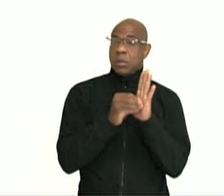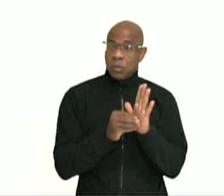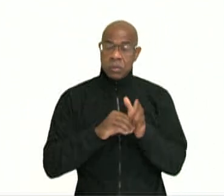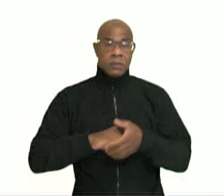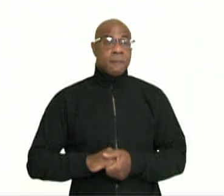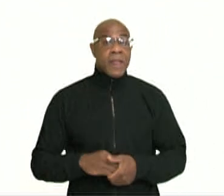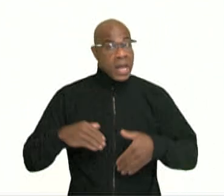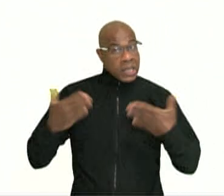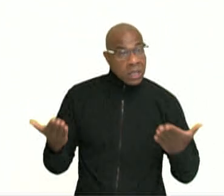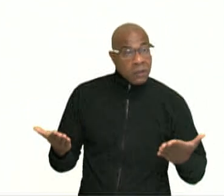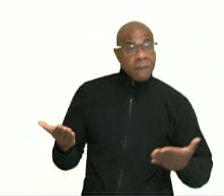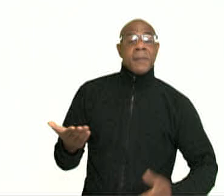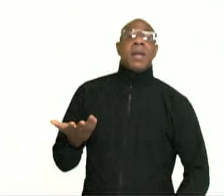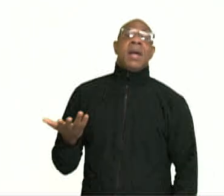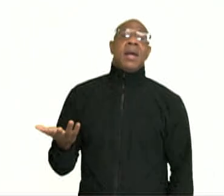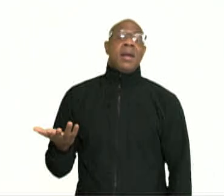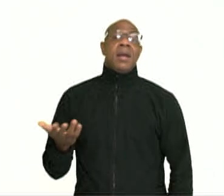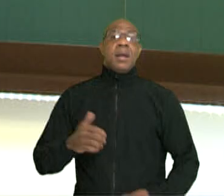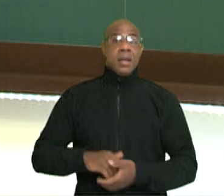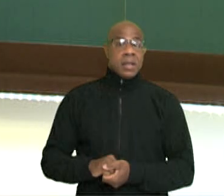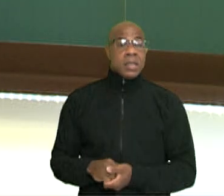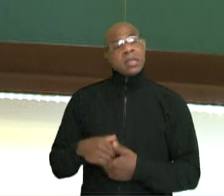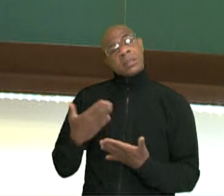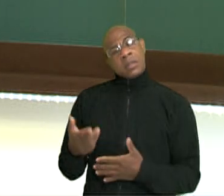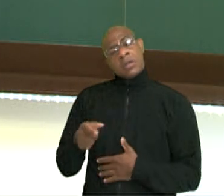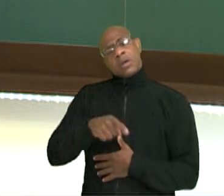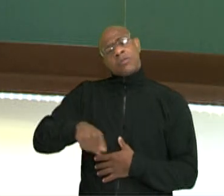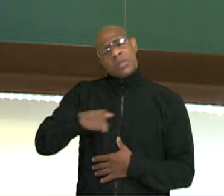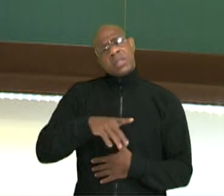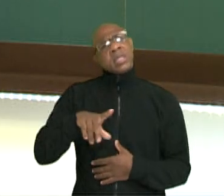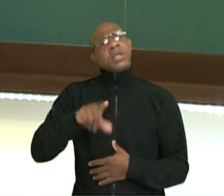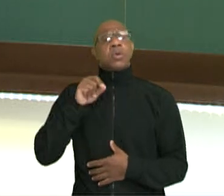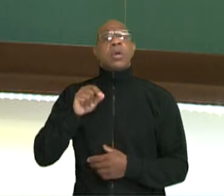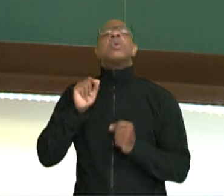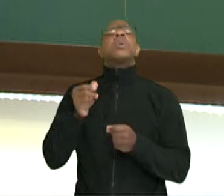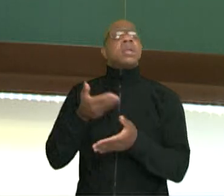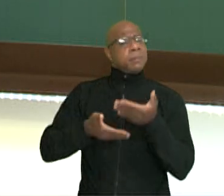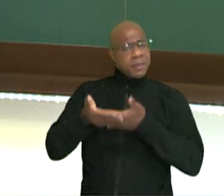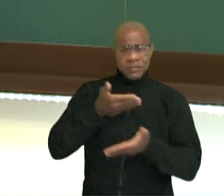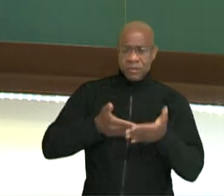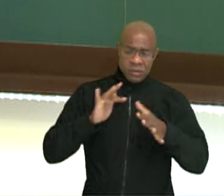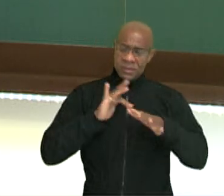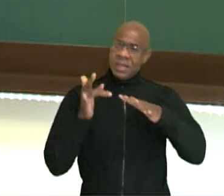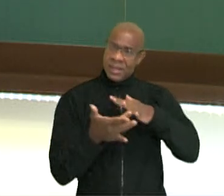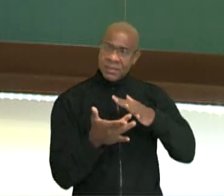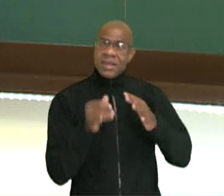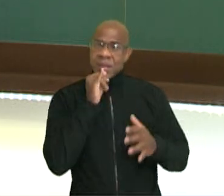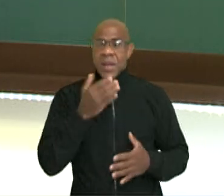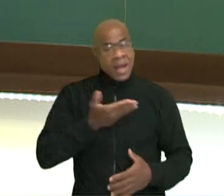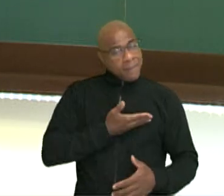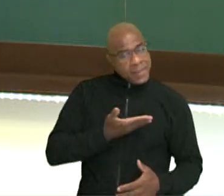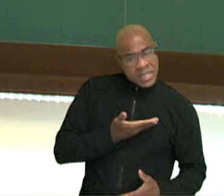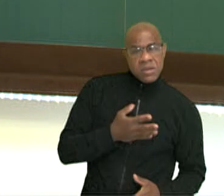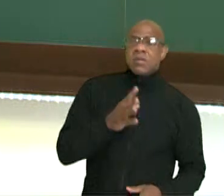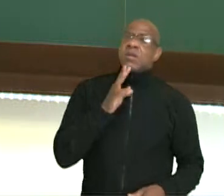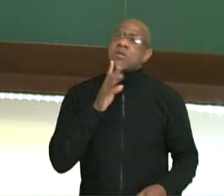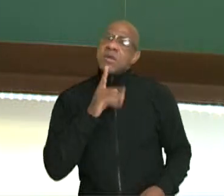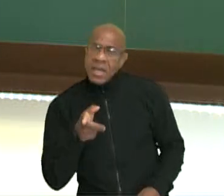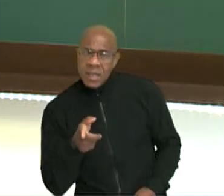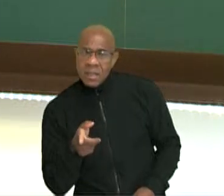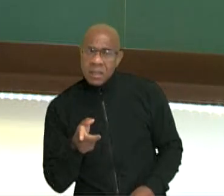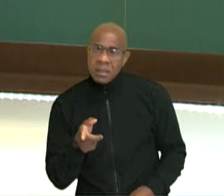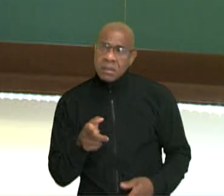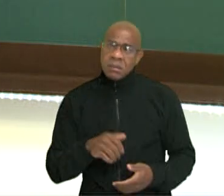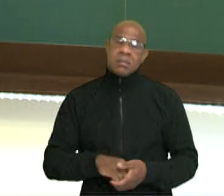na sua rede, né, você escolhe com quem partilhar, amigos, conhecidos ou tornar público.